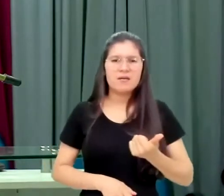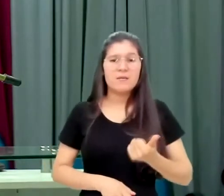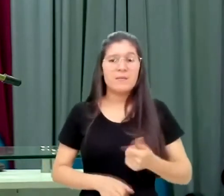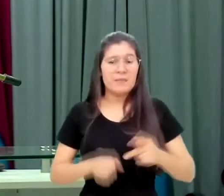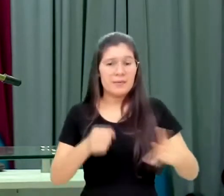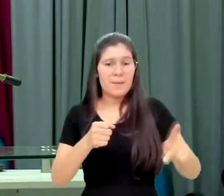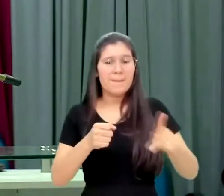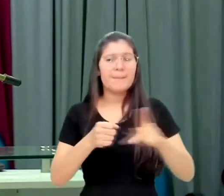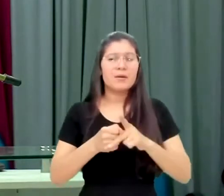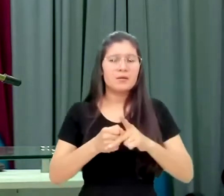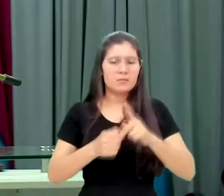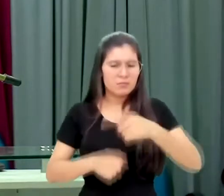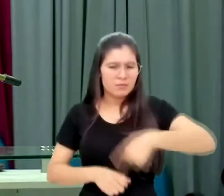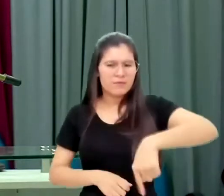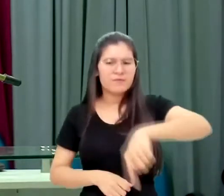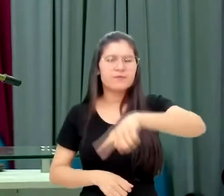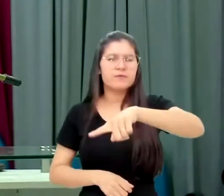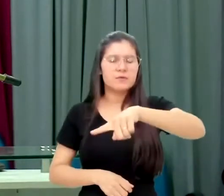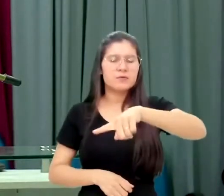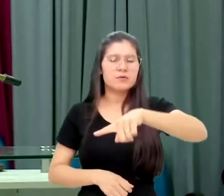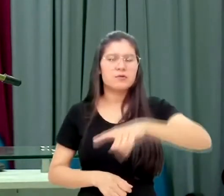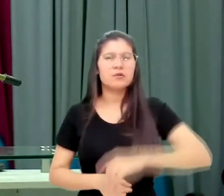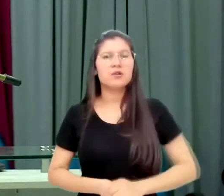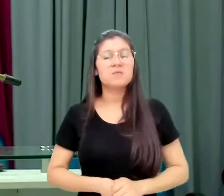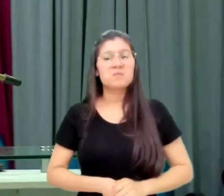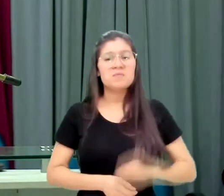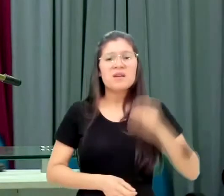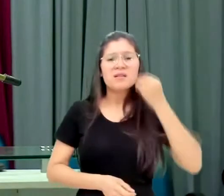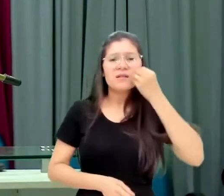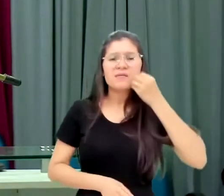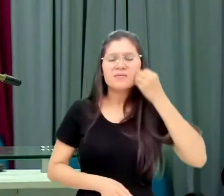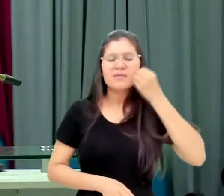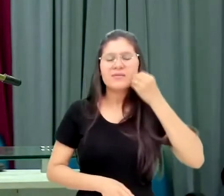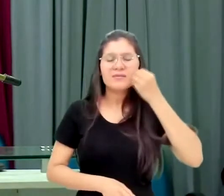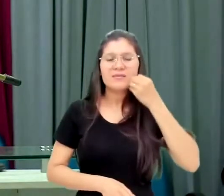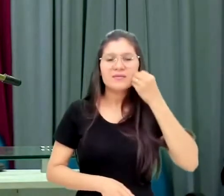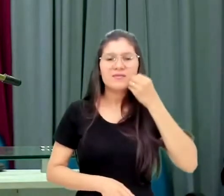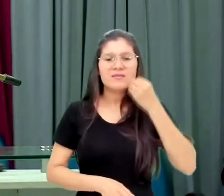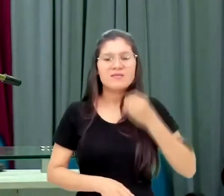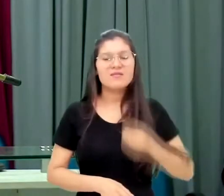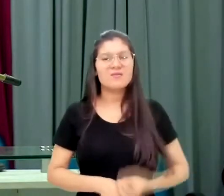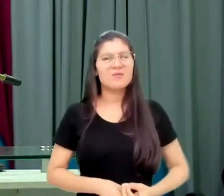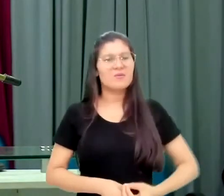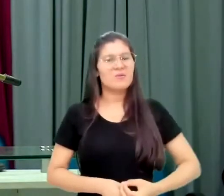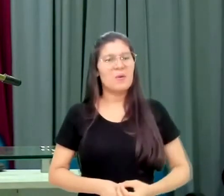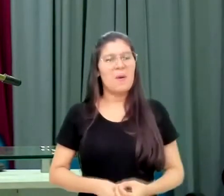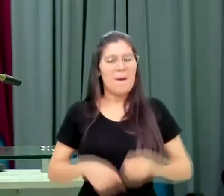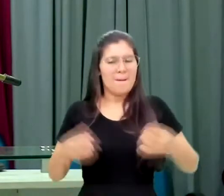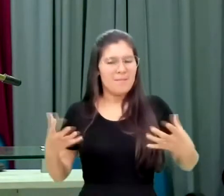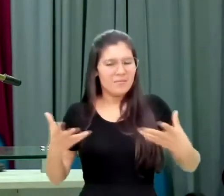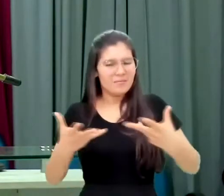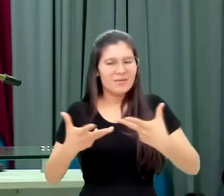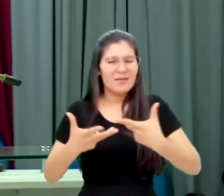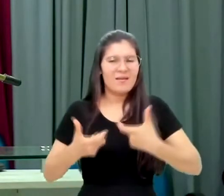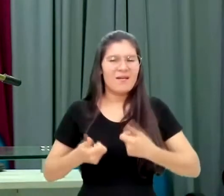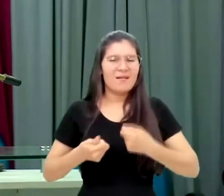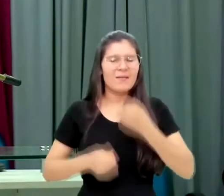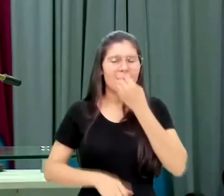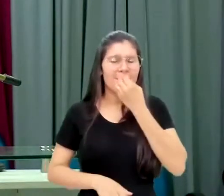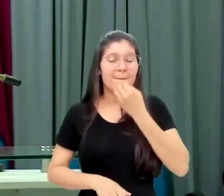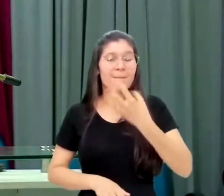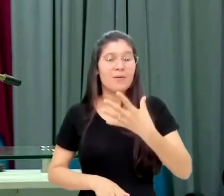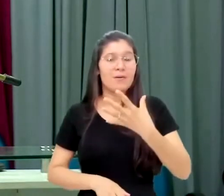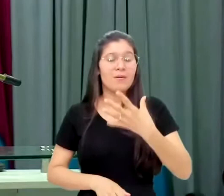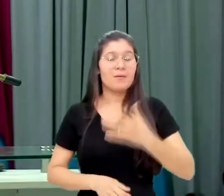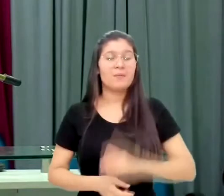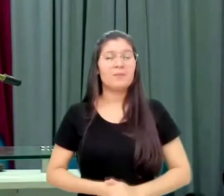pôs sobre as águas. Ele estava experimentando o maior milagre da sua vida. Louvado seja o nome do Senhor, porque